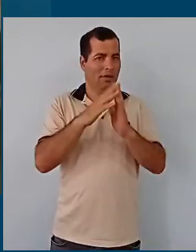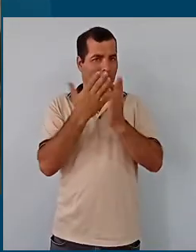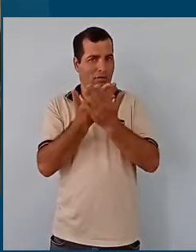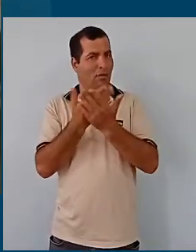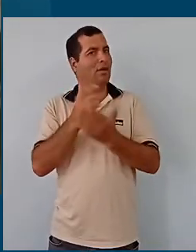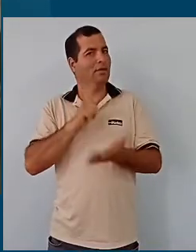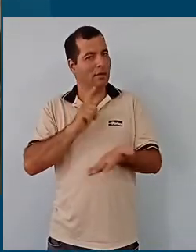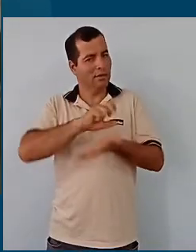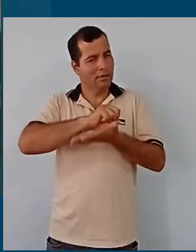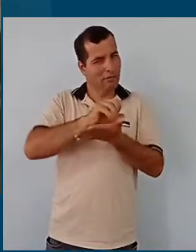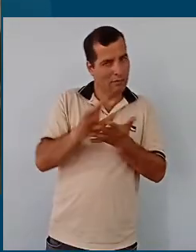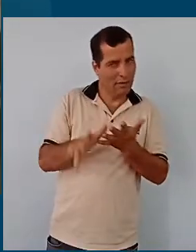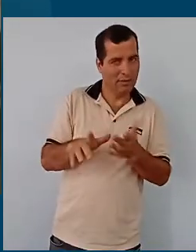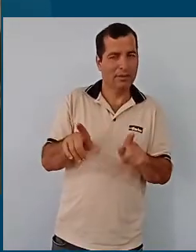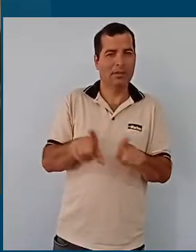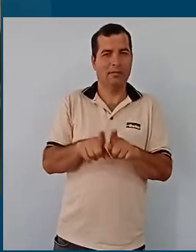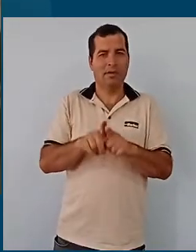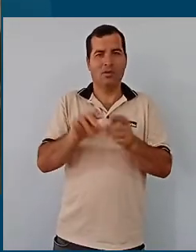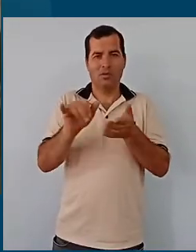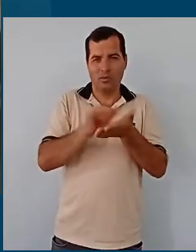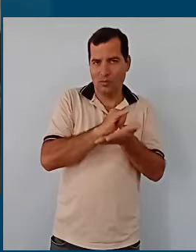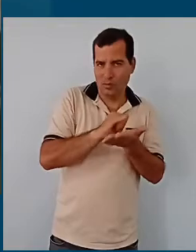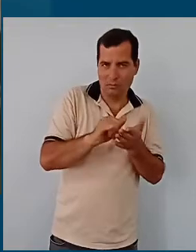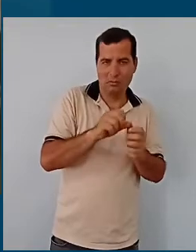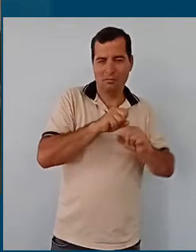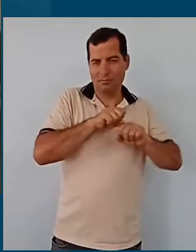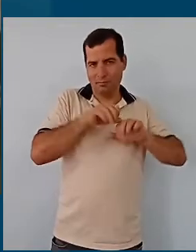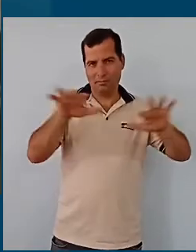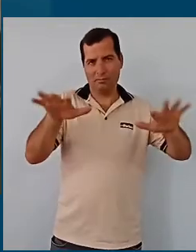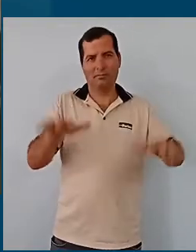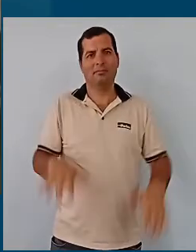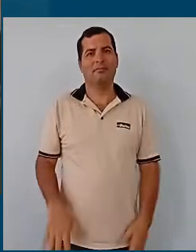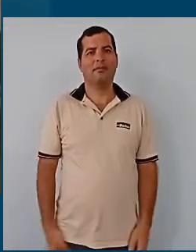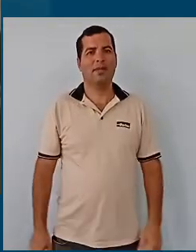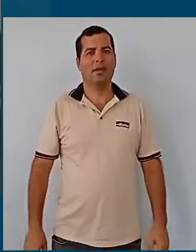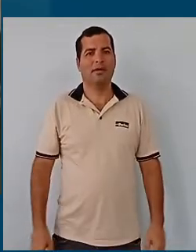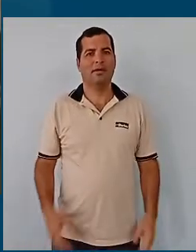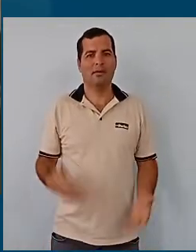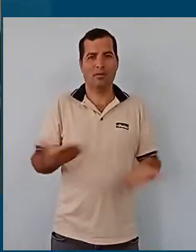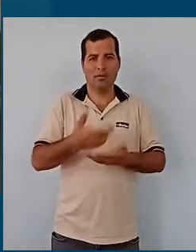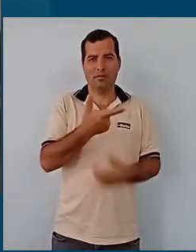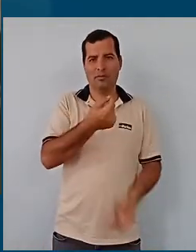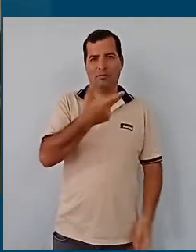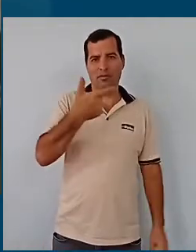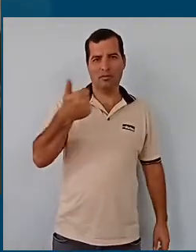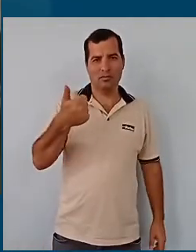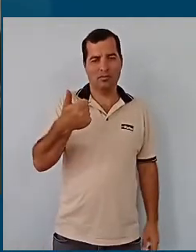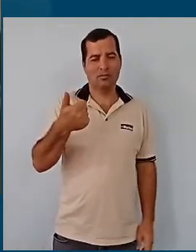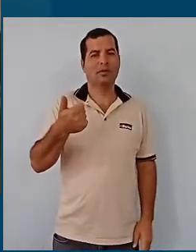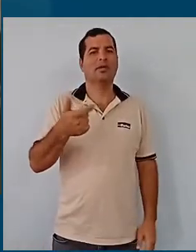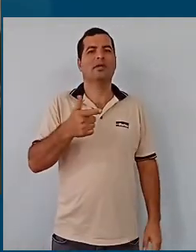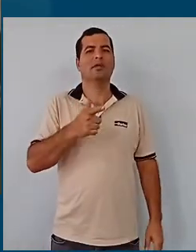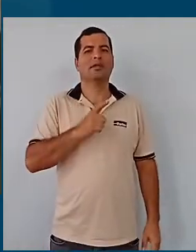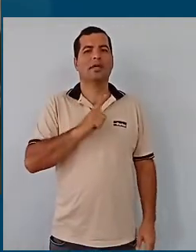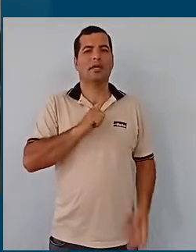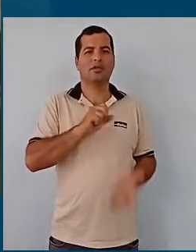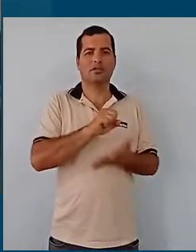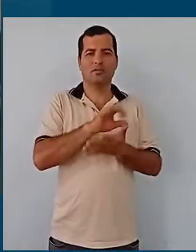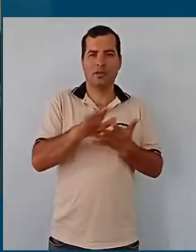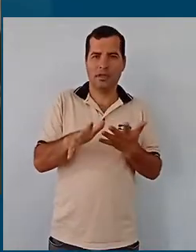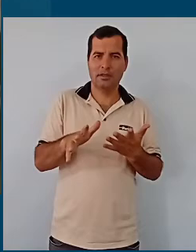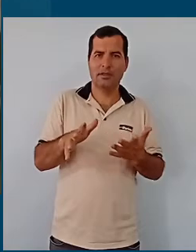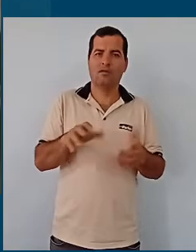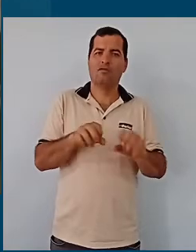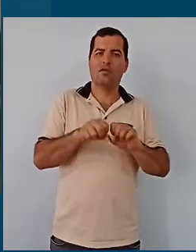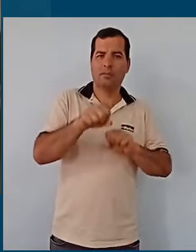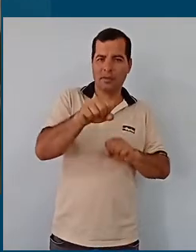e aqui também no nosso canal do YouTube, este ano nosso evento conta com atividades também de